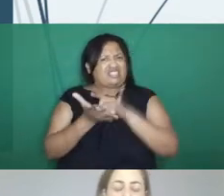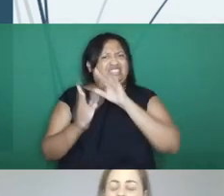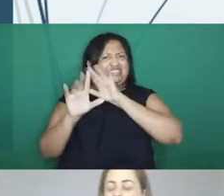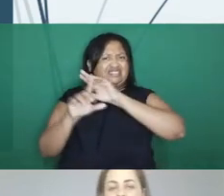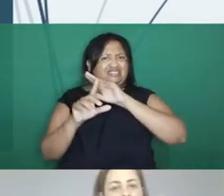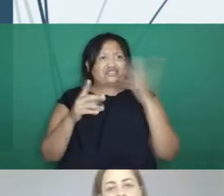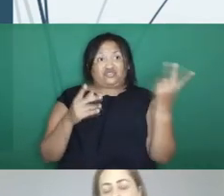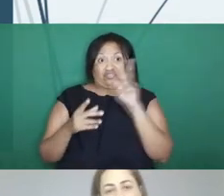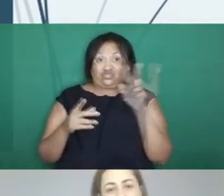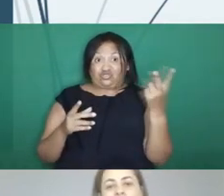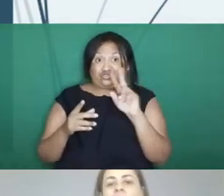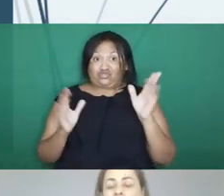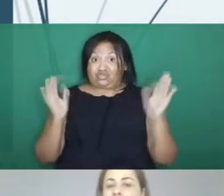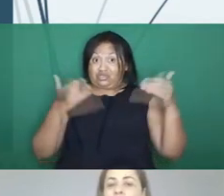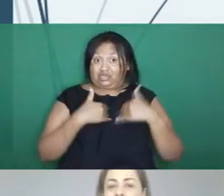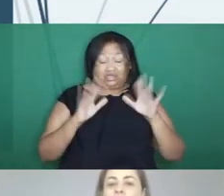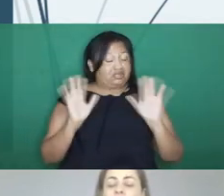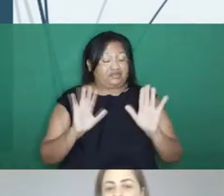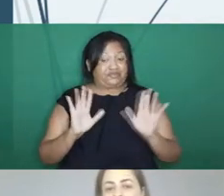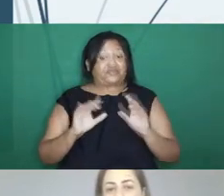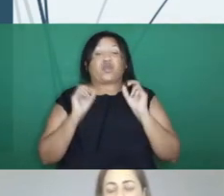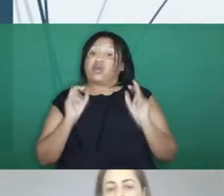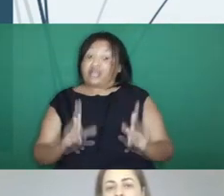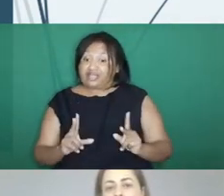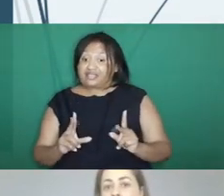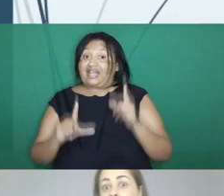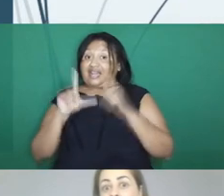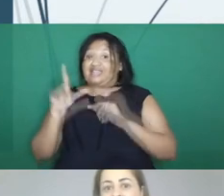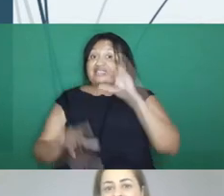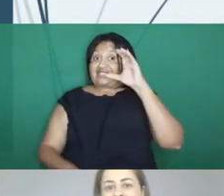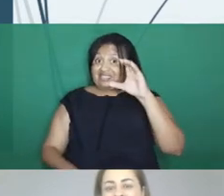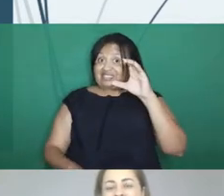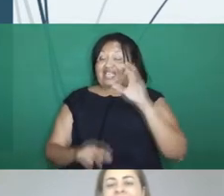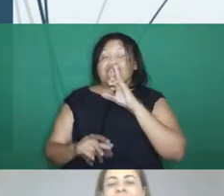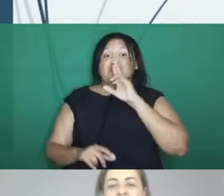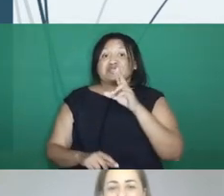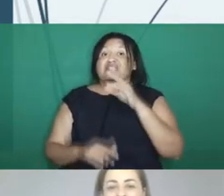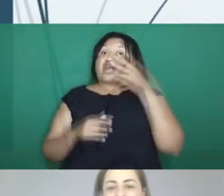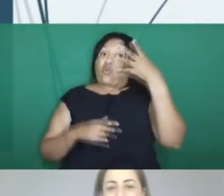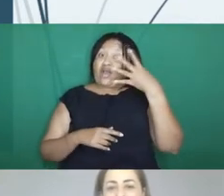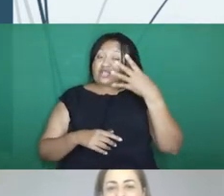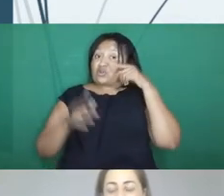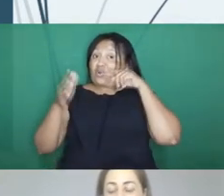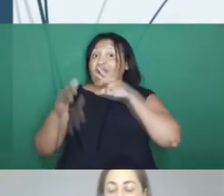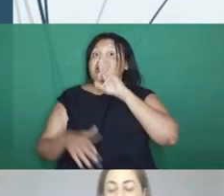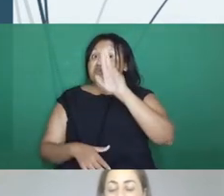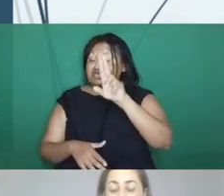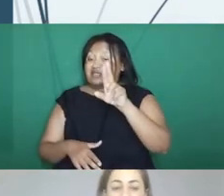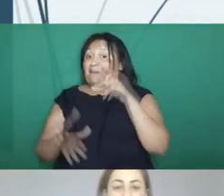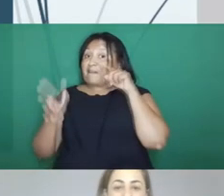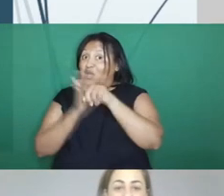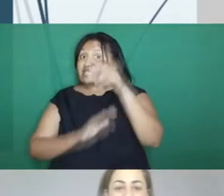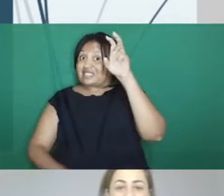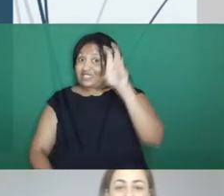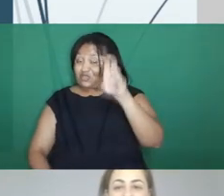as pessoas não os dois gráficos não são somente o segundo é mais representativo Ok gente questão quatro respondida vamos